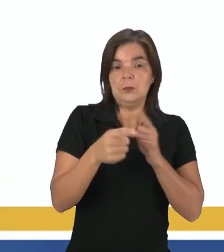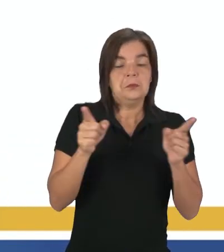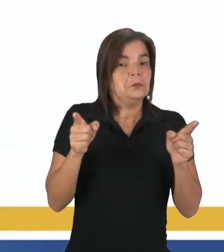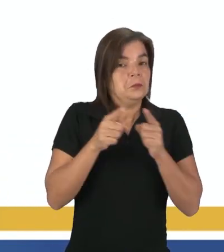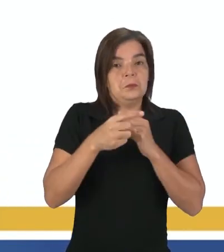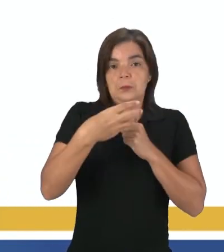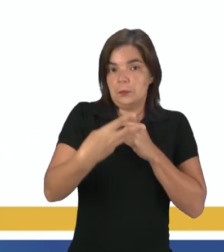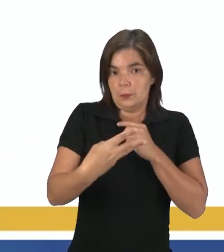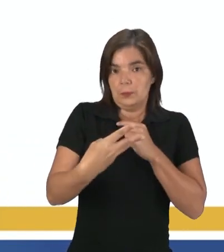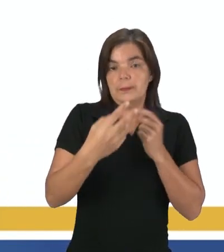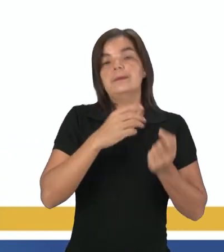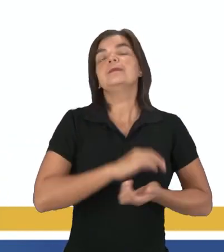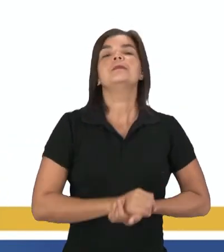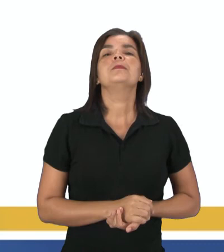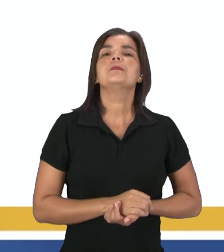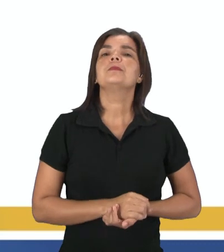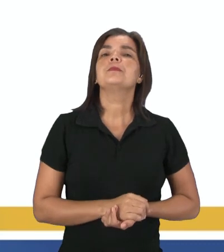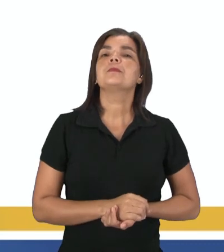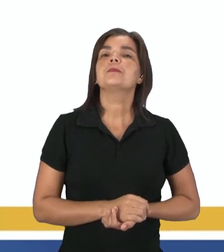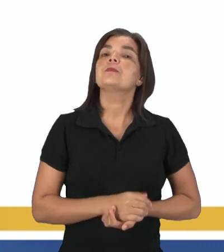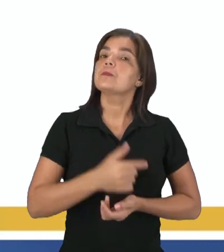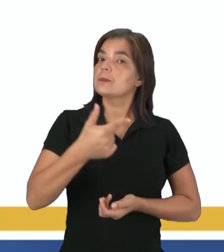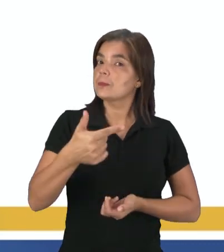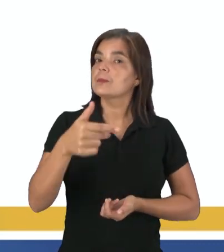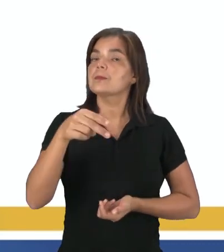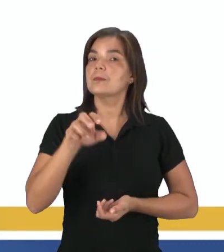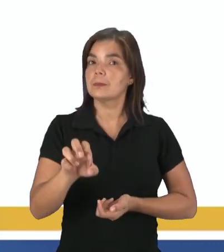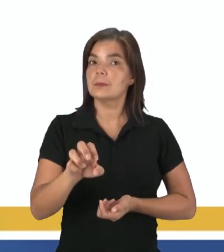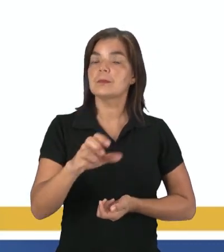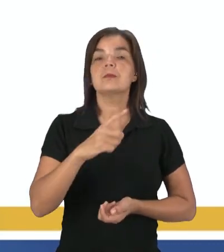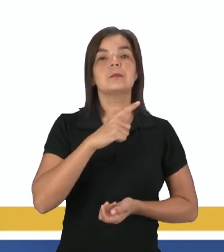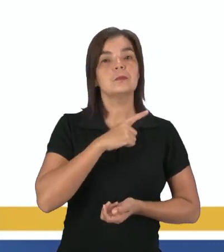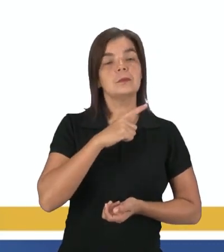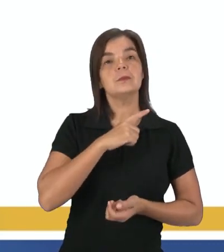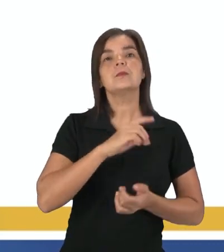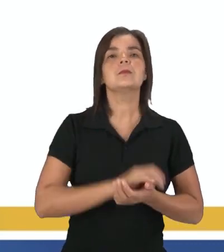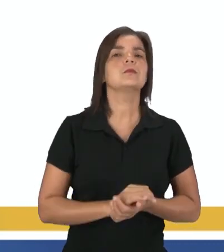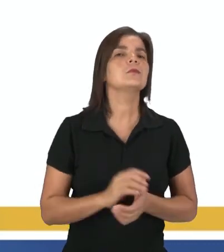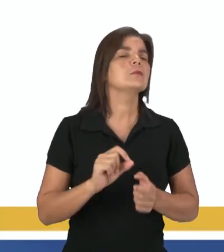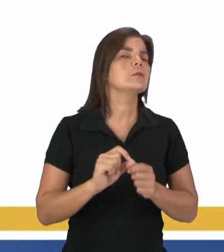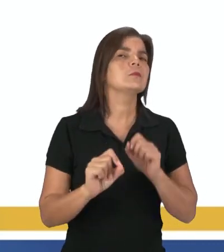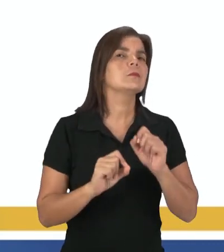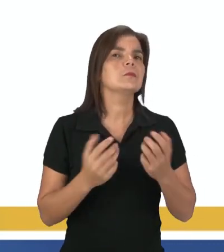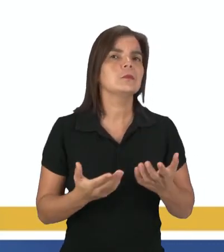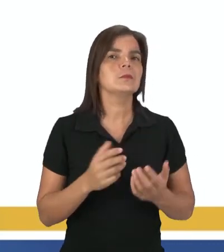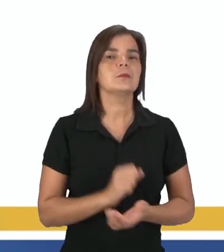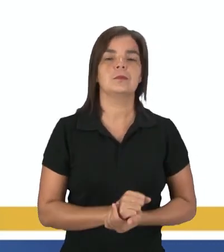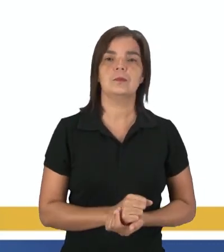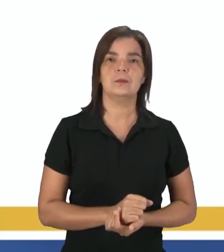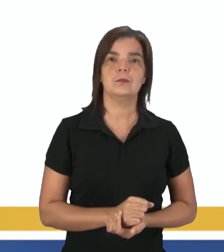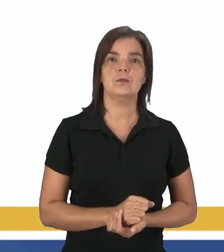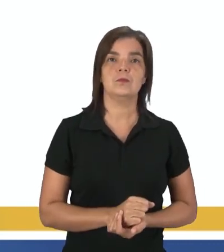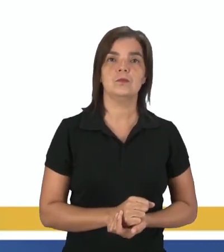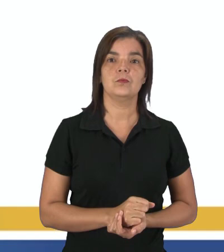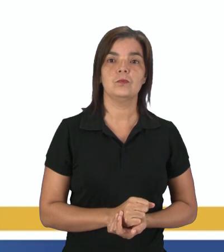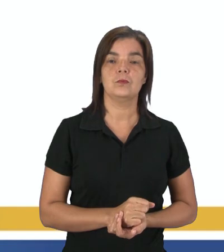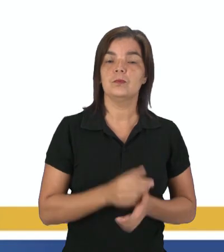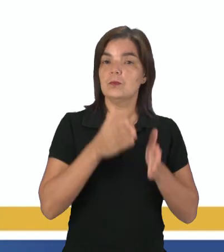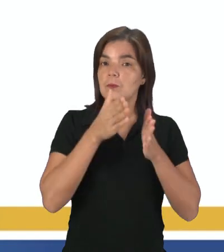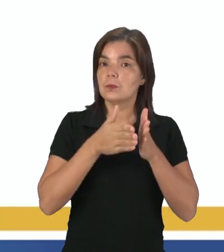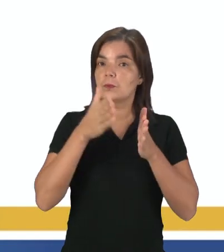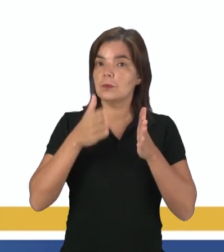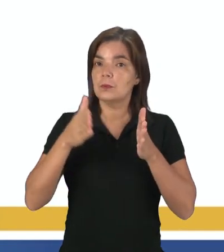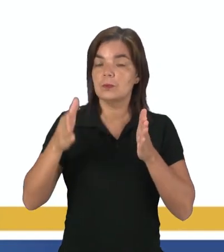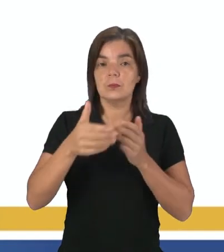do que 3. Como é 25, né? Tem ali, o que eu fiz? Eu dividi, ao invés de eu